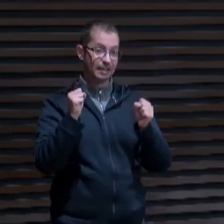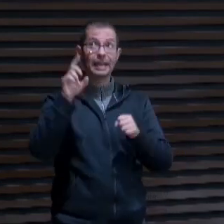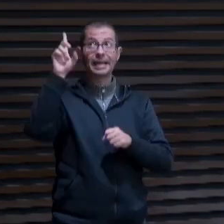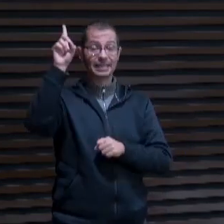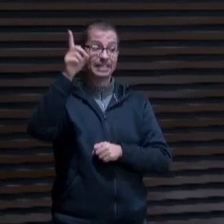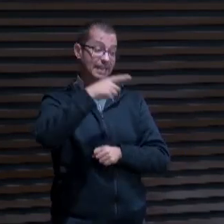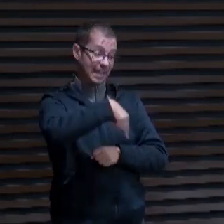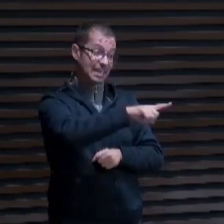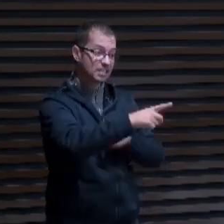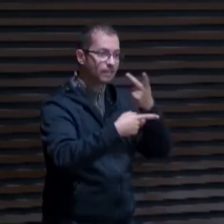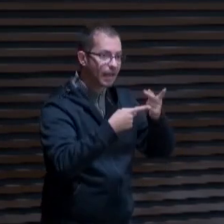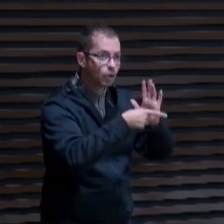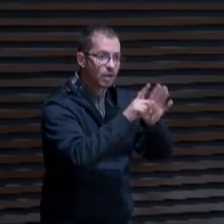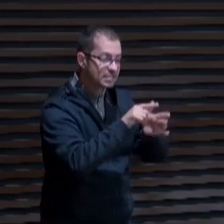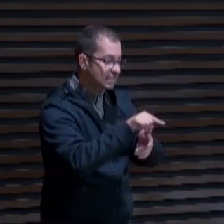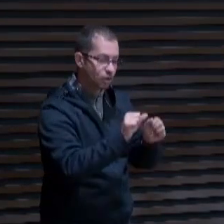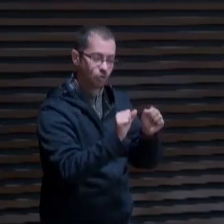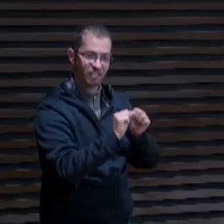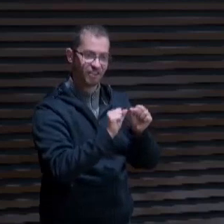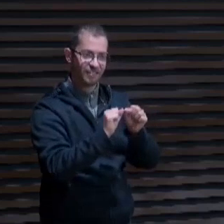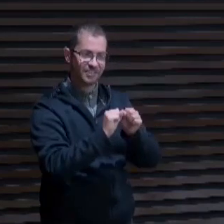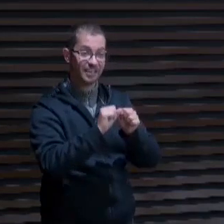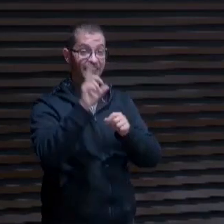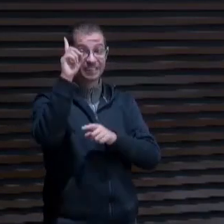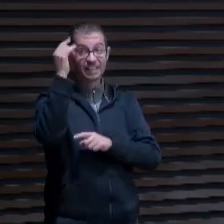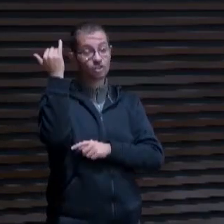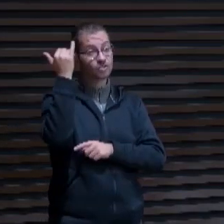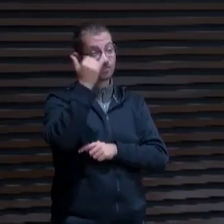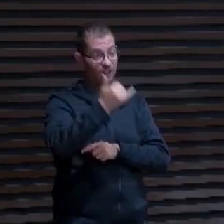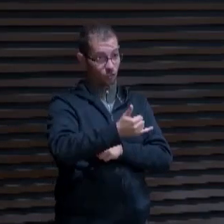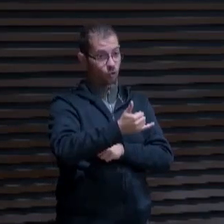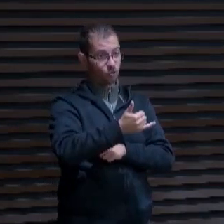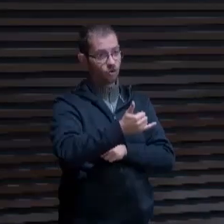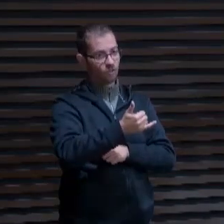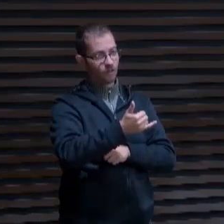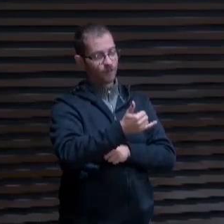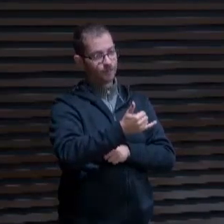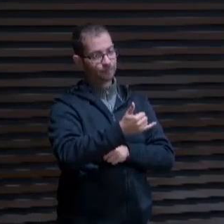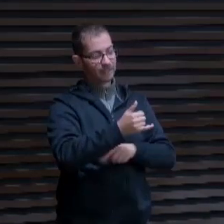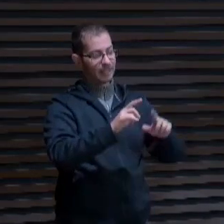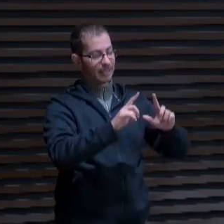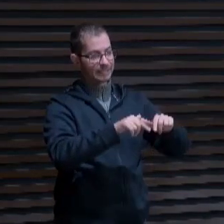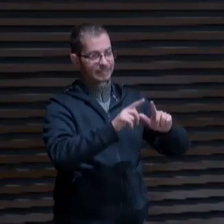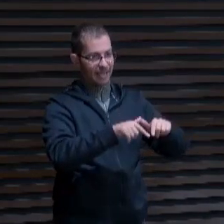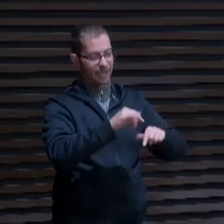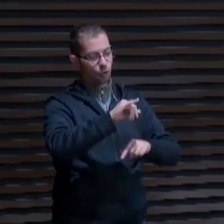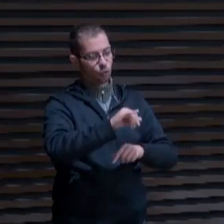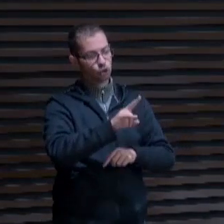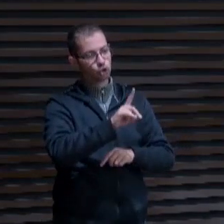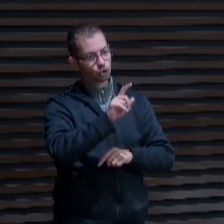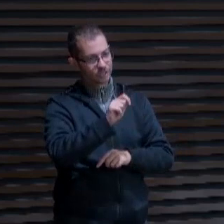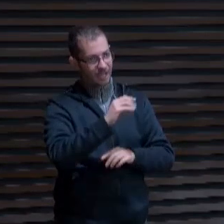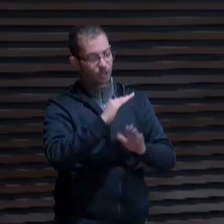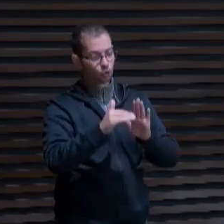fareis estas coisas. O Senhor advertiu, versículo 13, a Israel e a Judá por intermédio de todos os profetas que ele